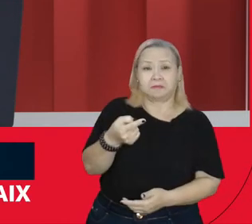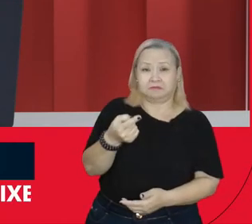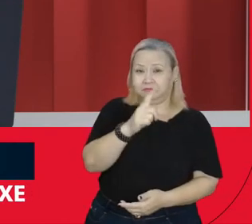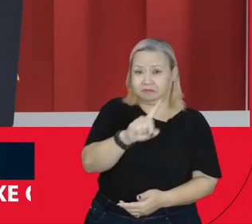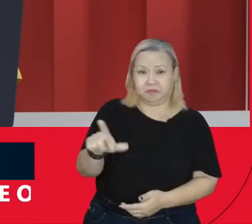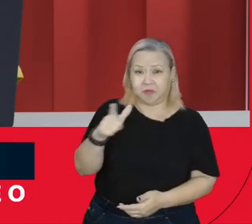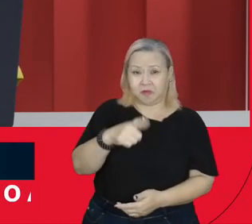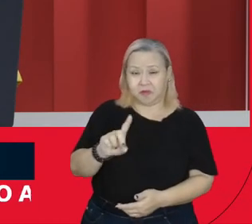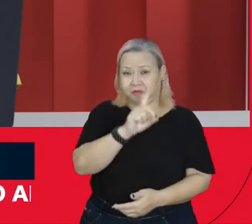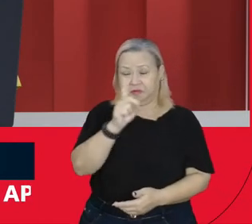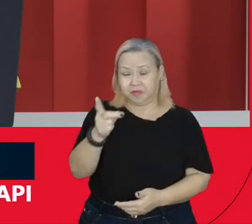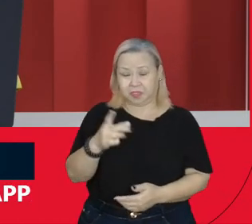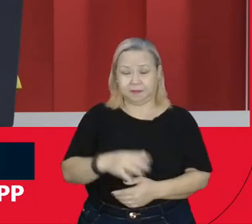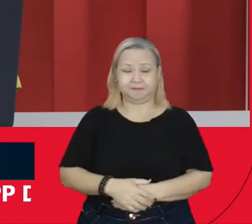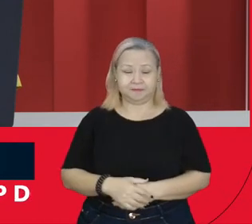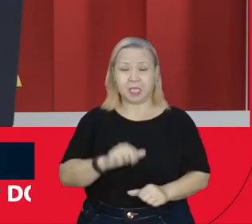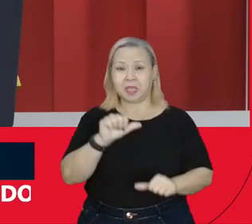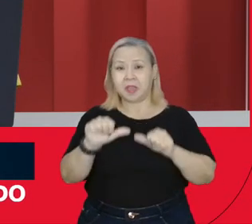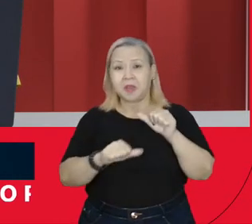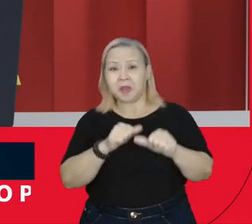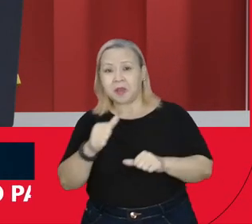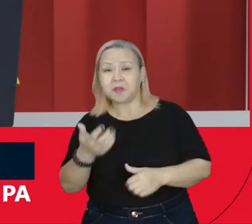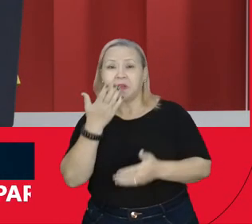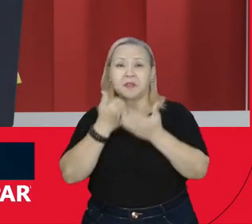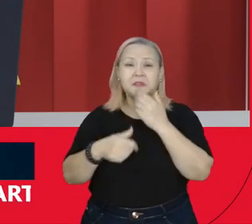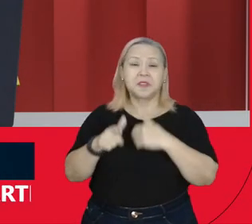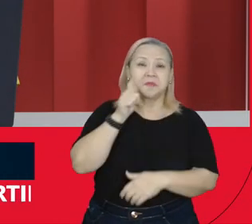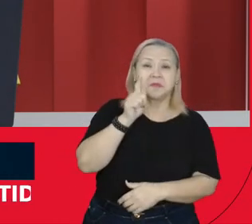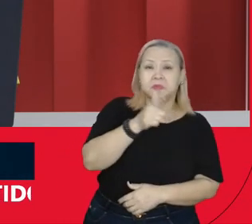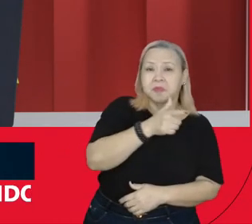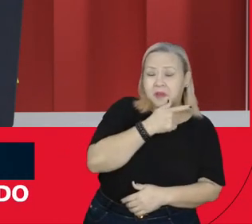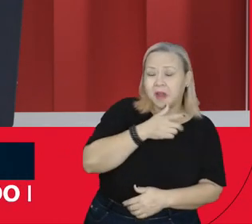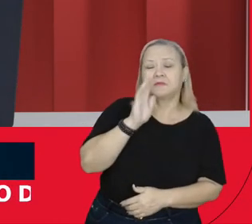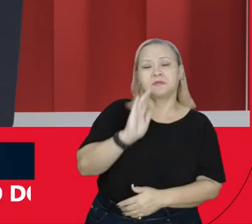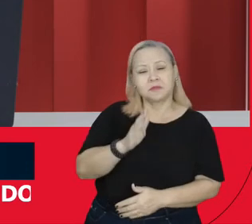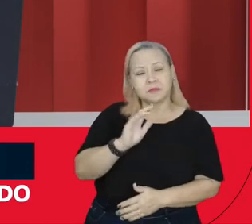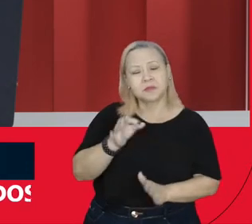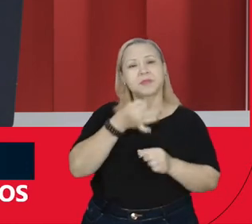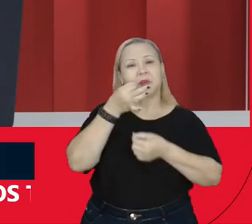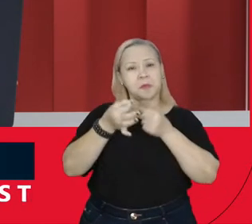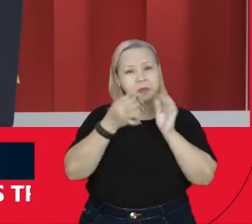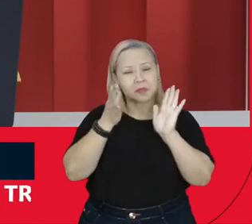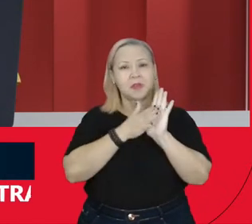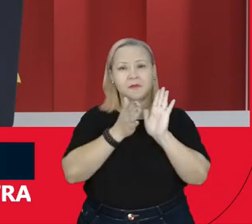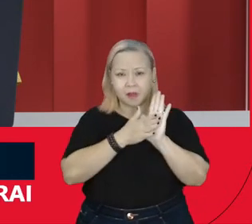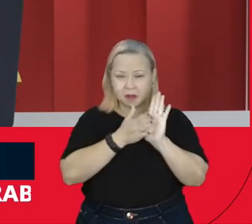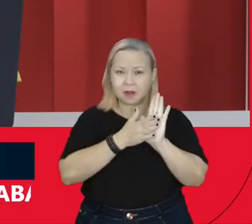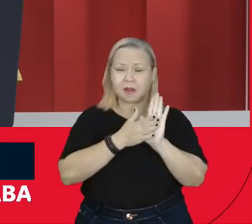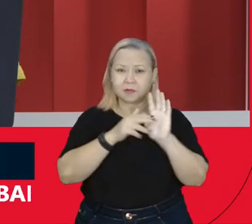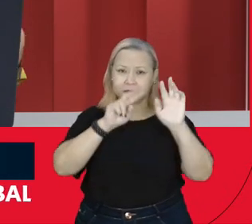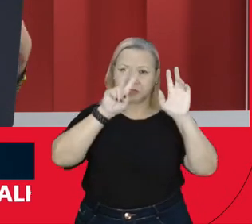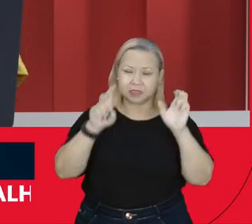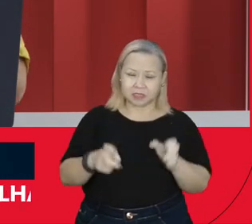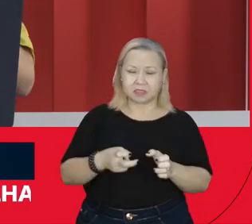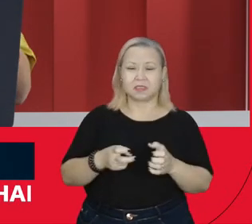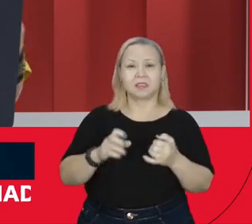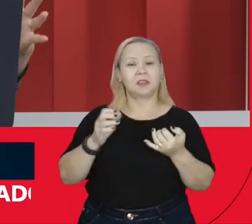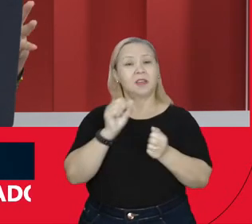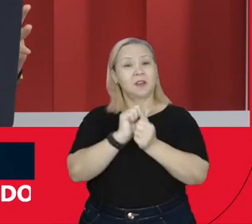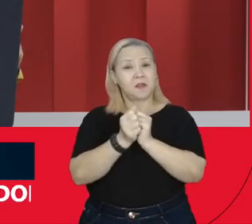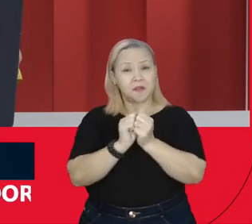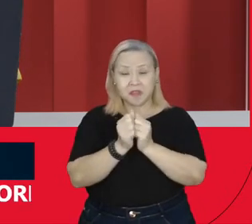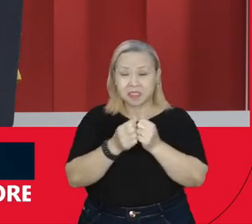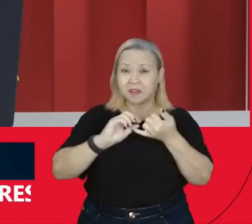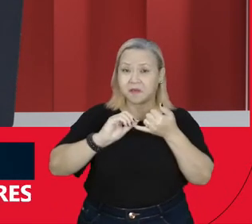insegurança alimentar. Trocando refeições por lanches, a gente já abordou essa questão aqui também, o feijão com arroz e carne